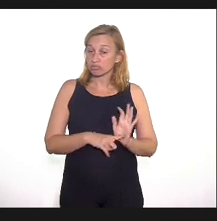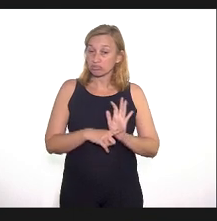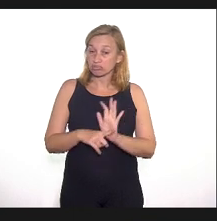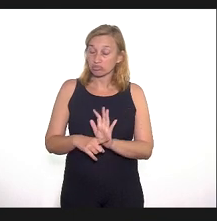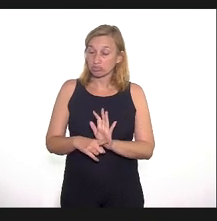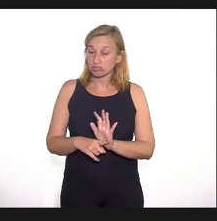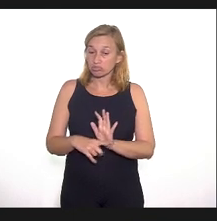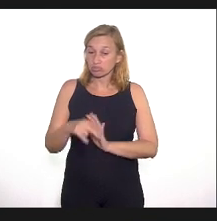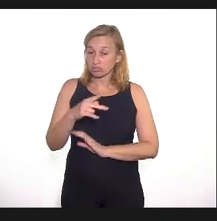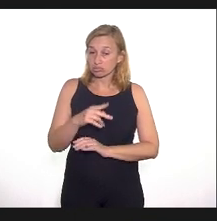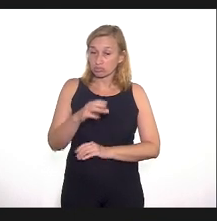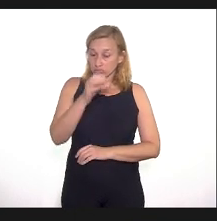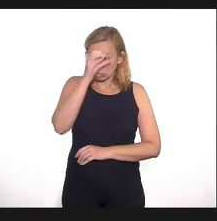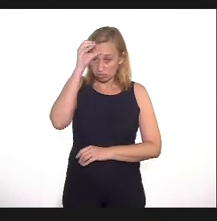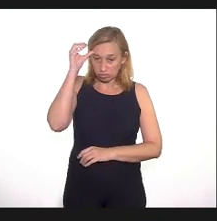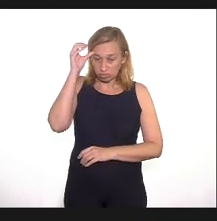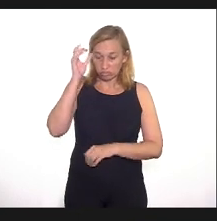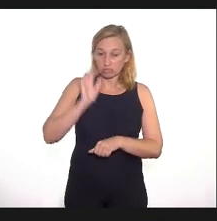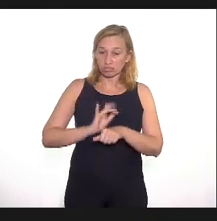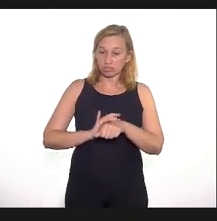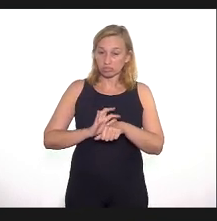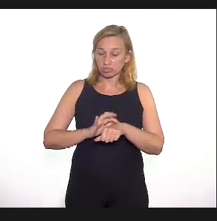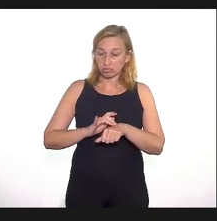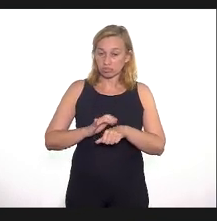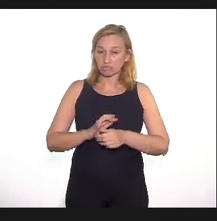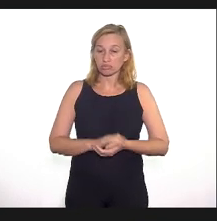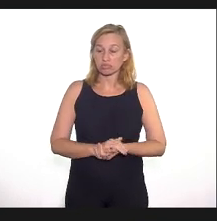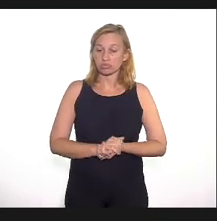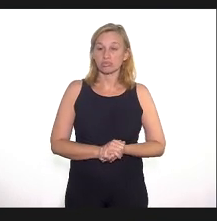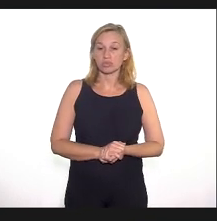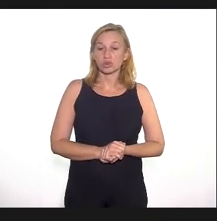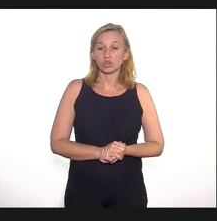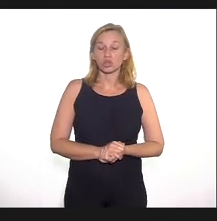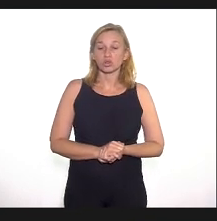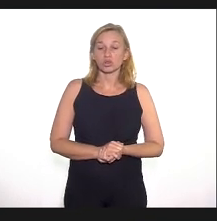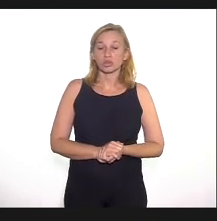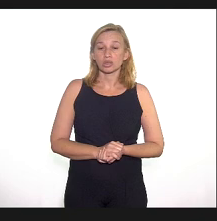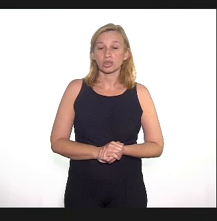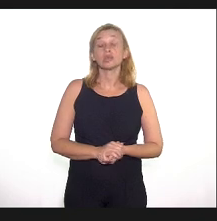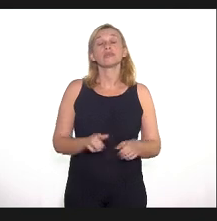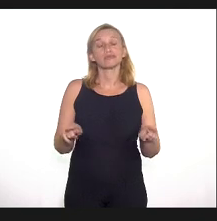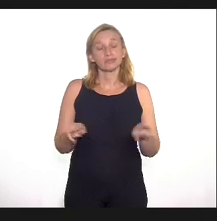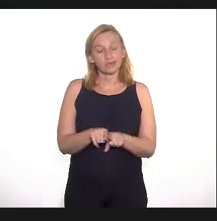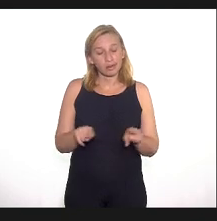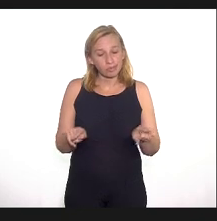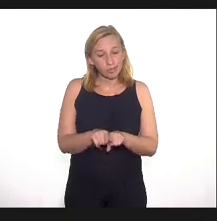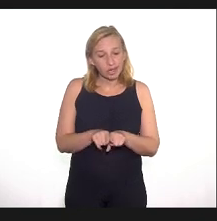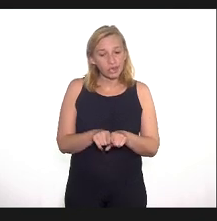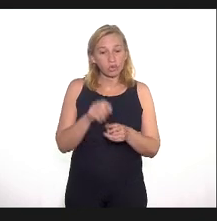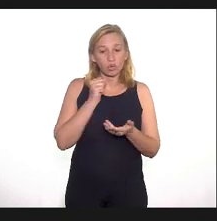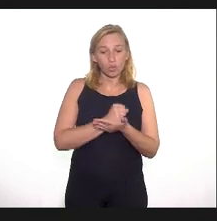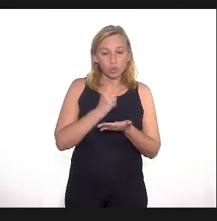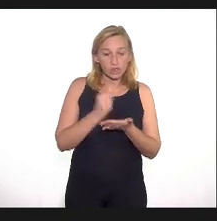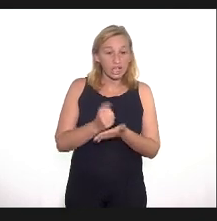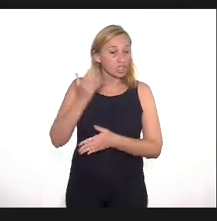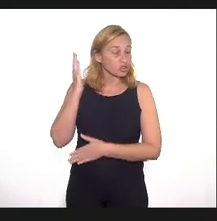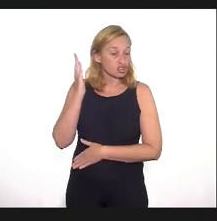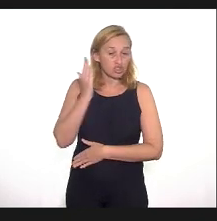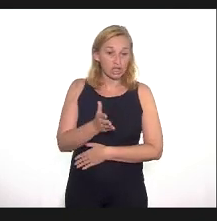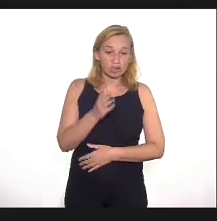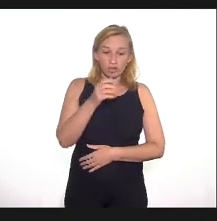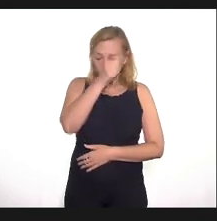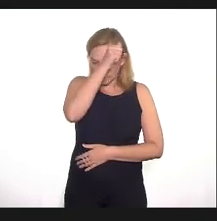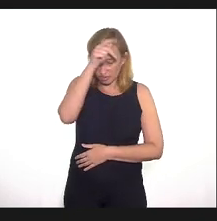os pacientes COVID. E, no meio disso tudo, também tem um contrato direto com a